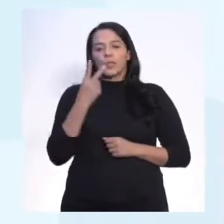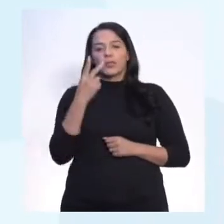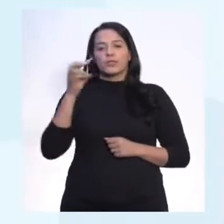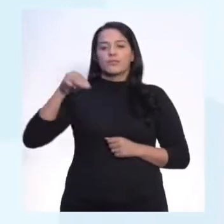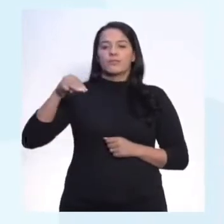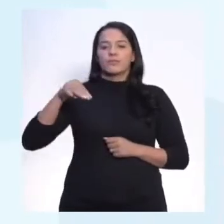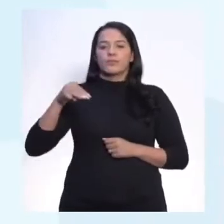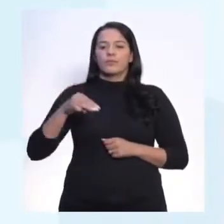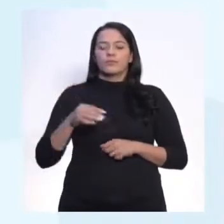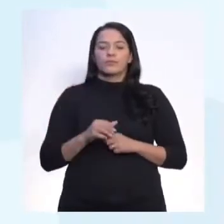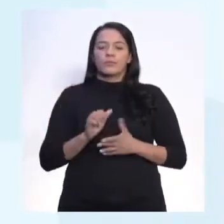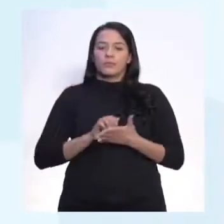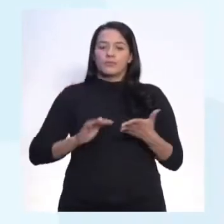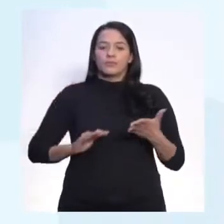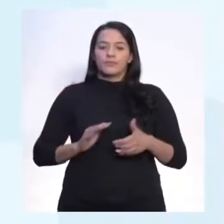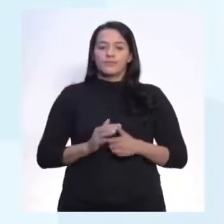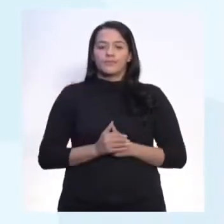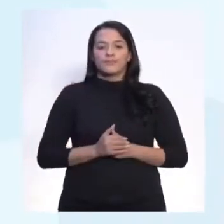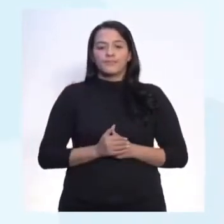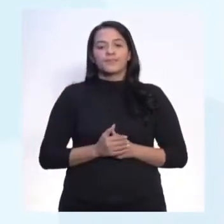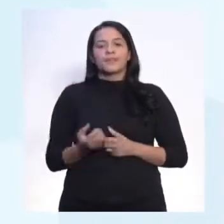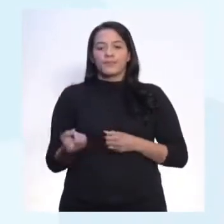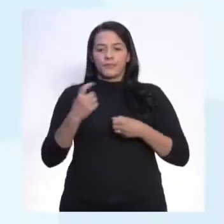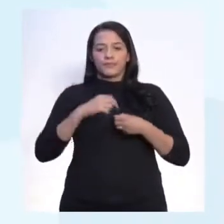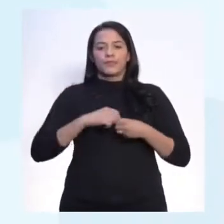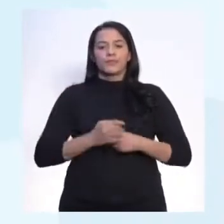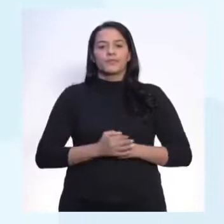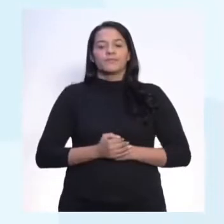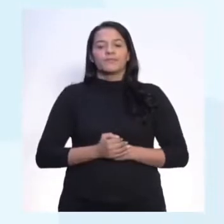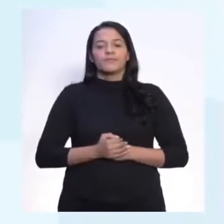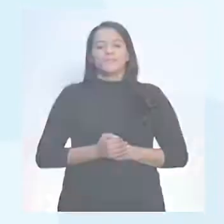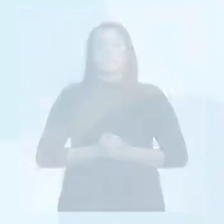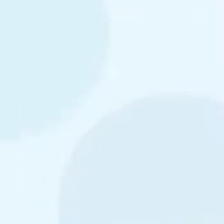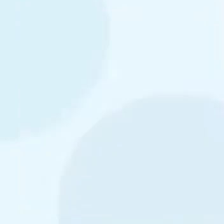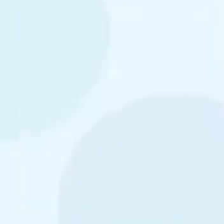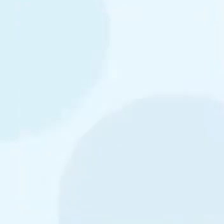minutos para essa atividade. Voltamos em 2 minutos.